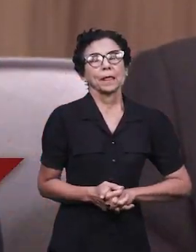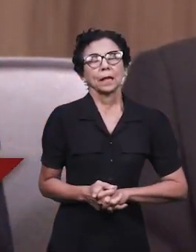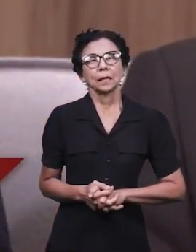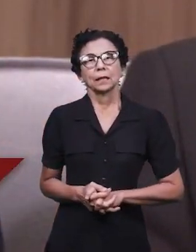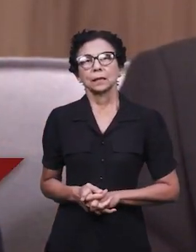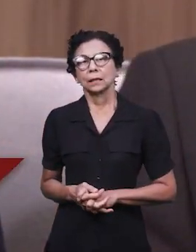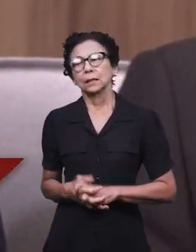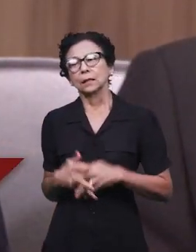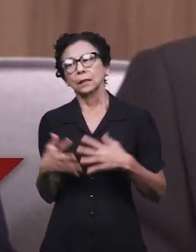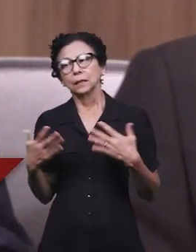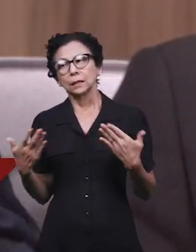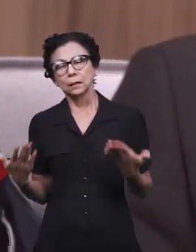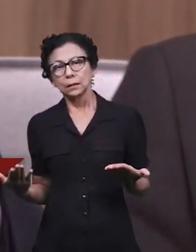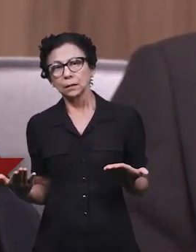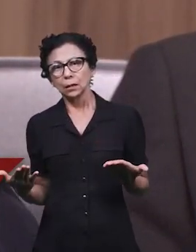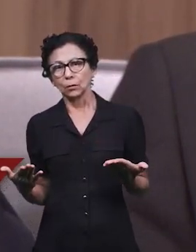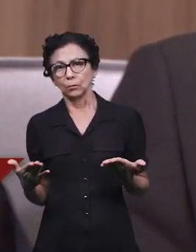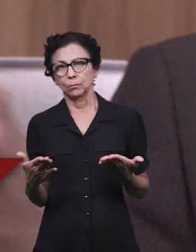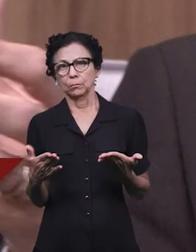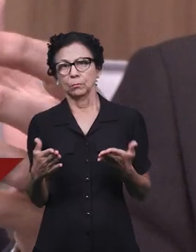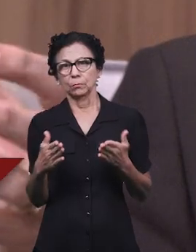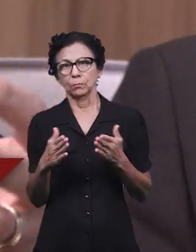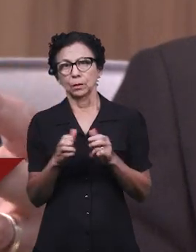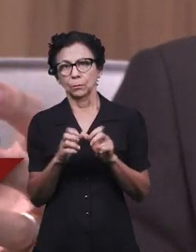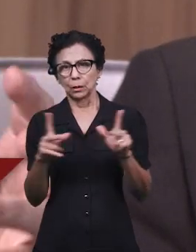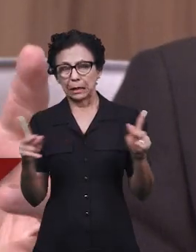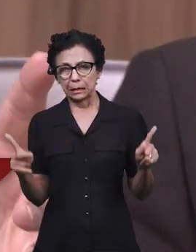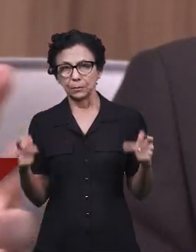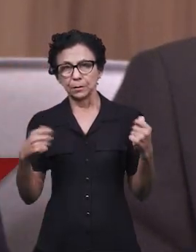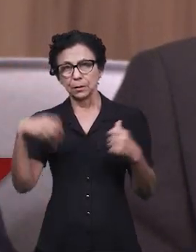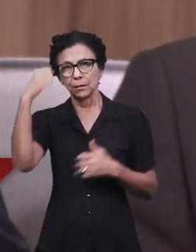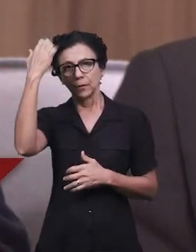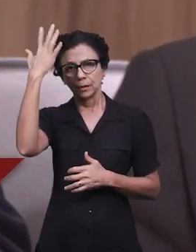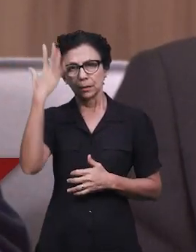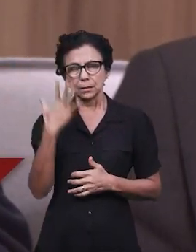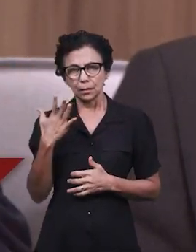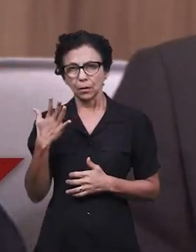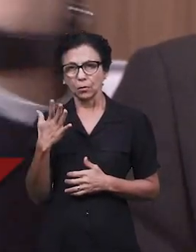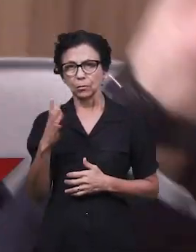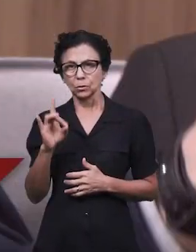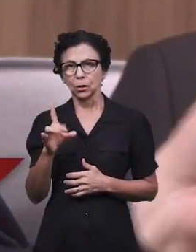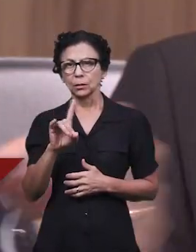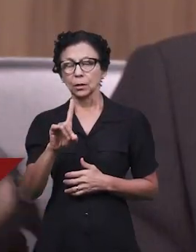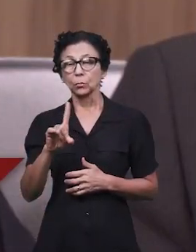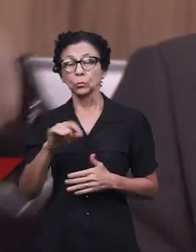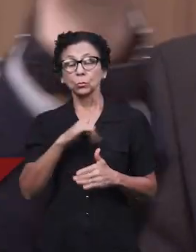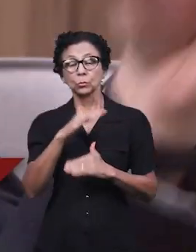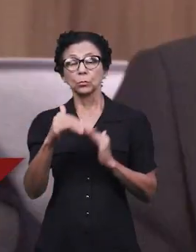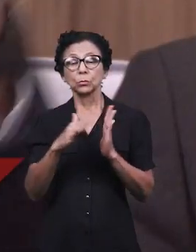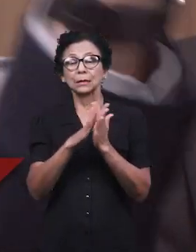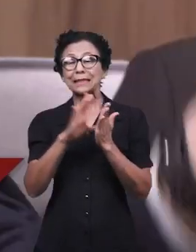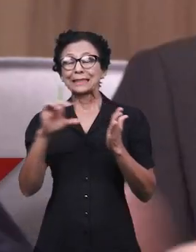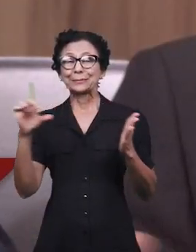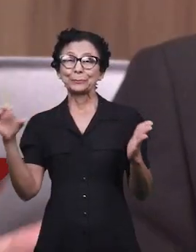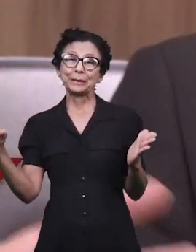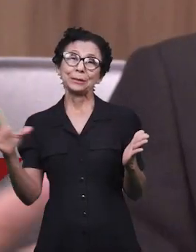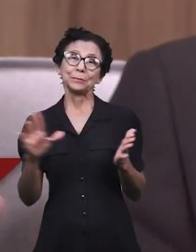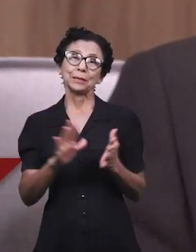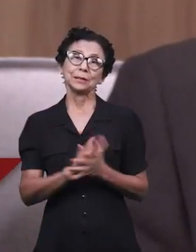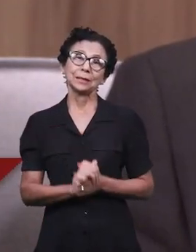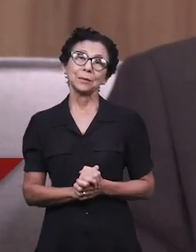A Bíblia é toda, porque interpretação, Josias, cada um dá a sua. E você tem milhares e